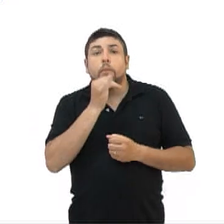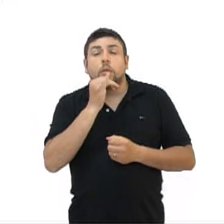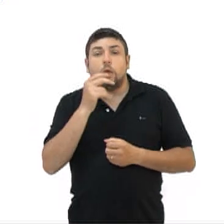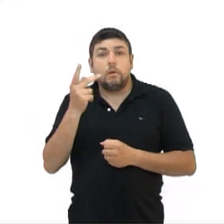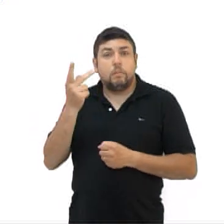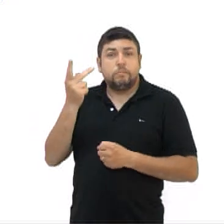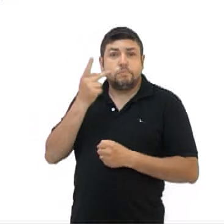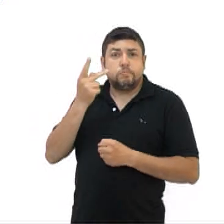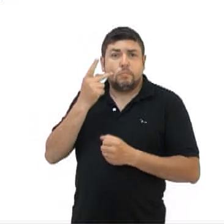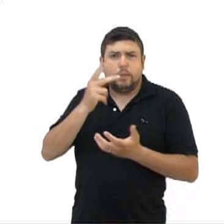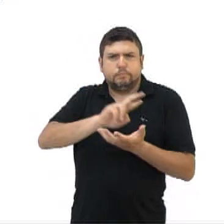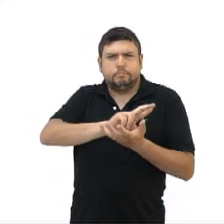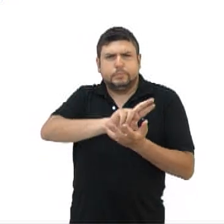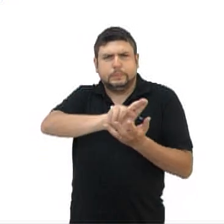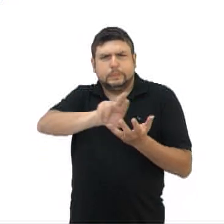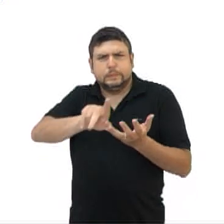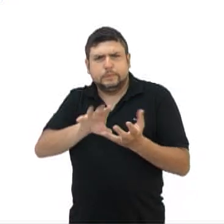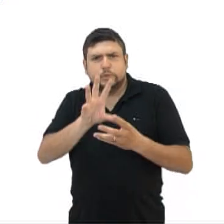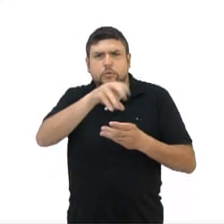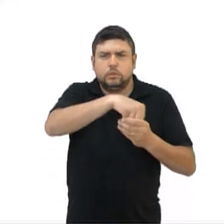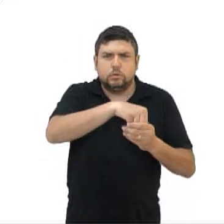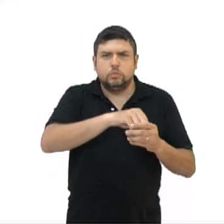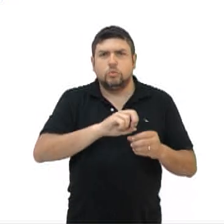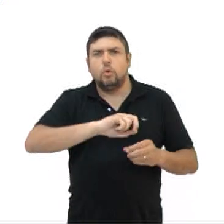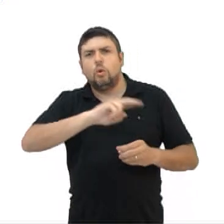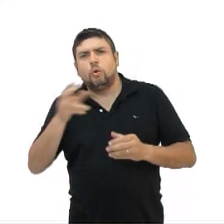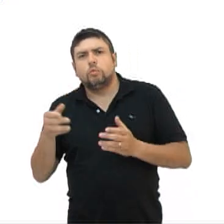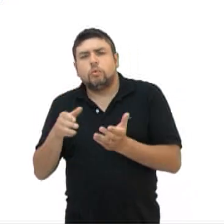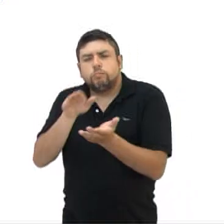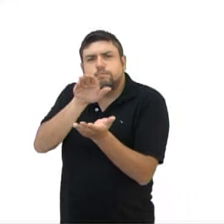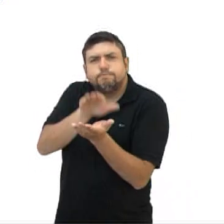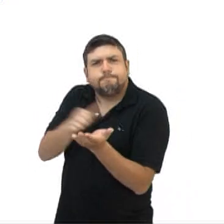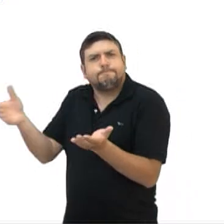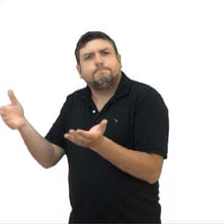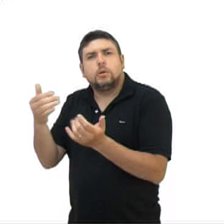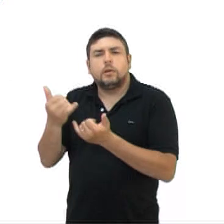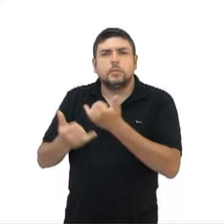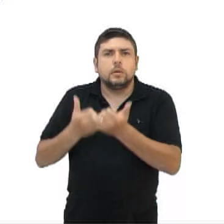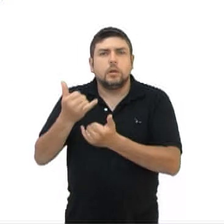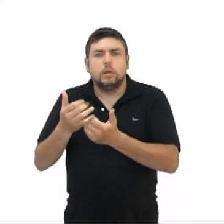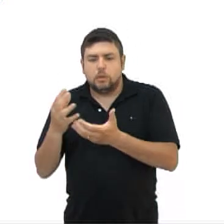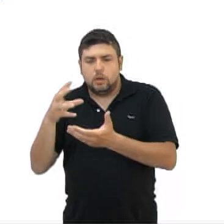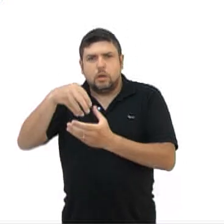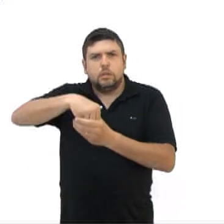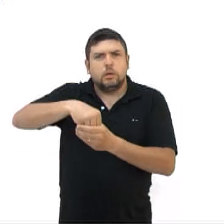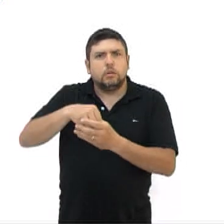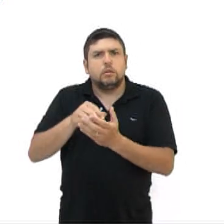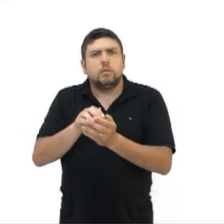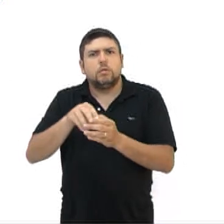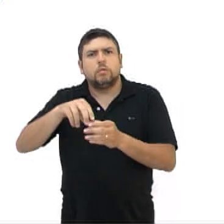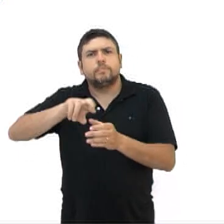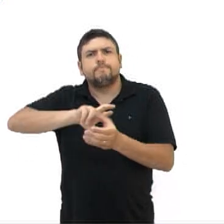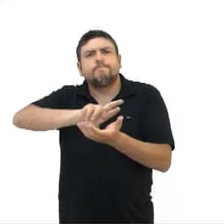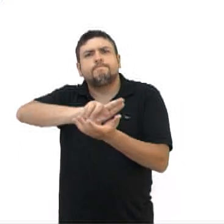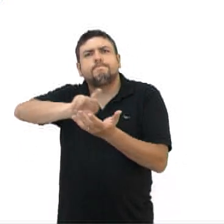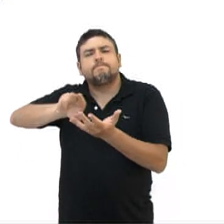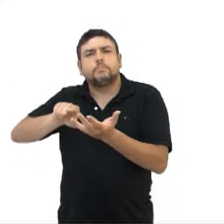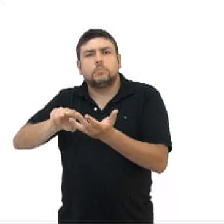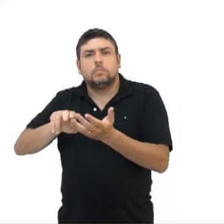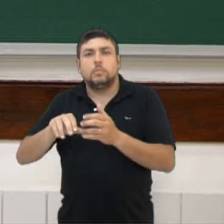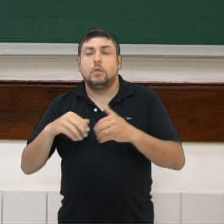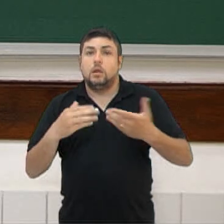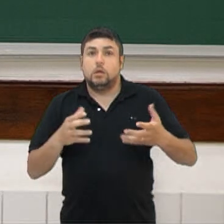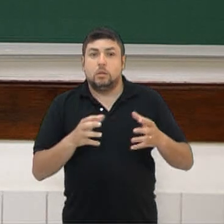uma coleção de figurinhas, ou pode ser uma coleção de números, ok? Então, sendo ele uma coleção de números, nós chamamos